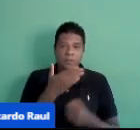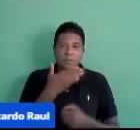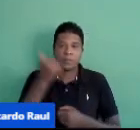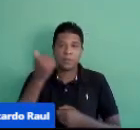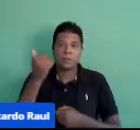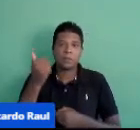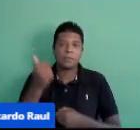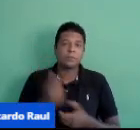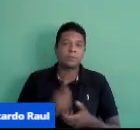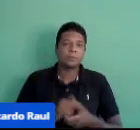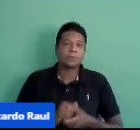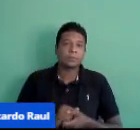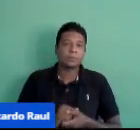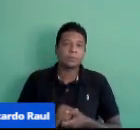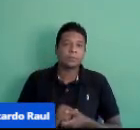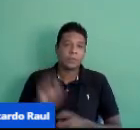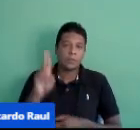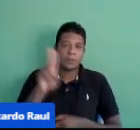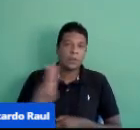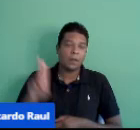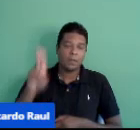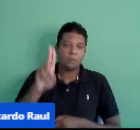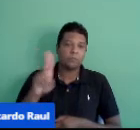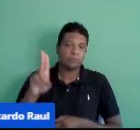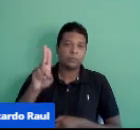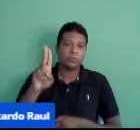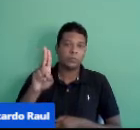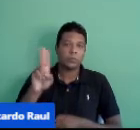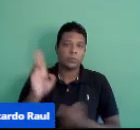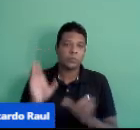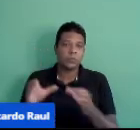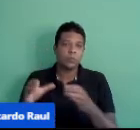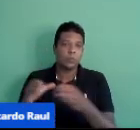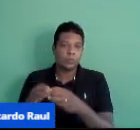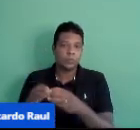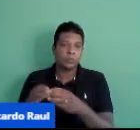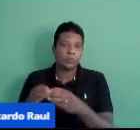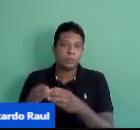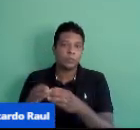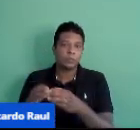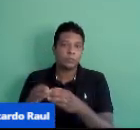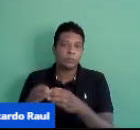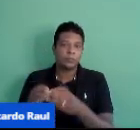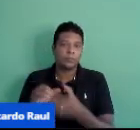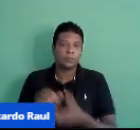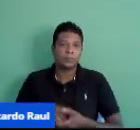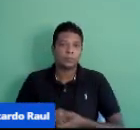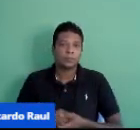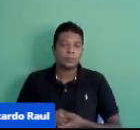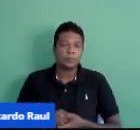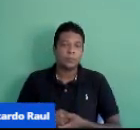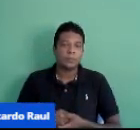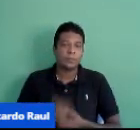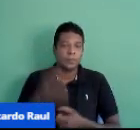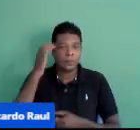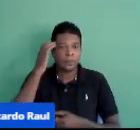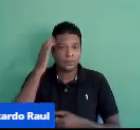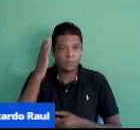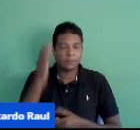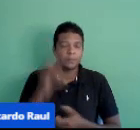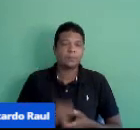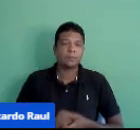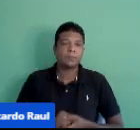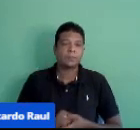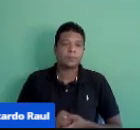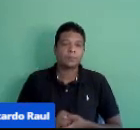dos outros para estar utilizando da melhor maneira possível, né? Mas até o momento, assim, o que eu tenho mais facilidade é o Telegram.